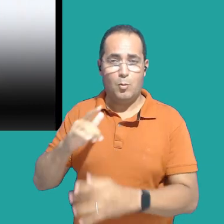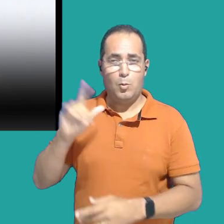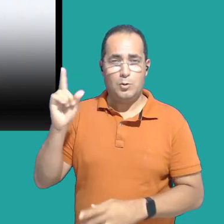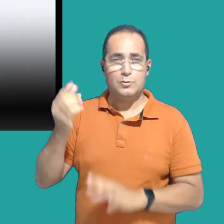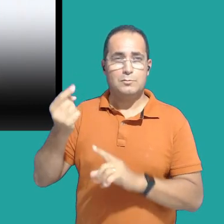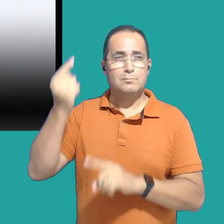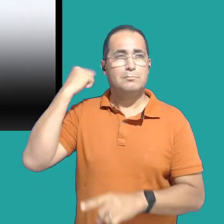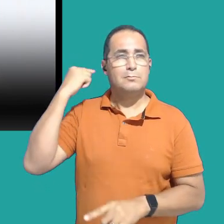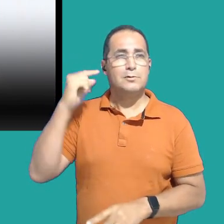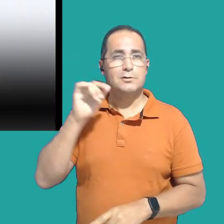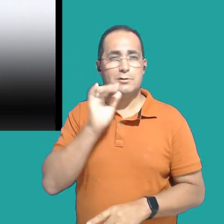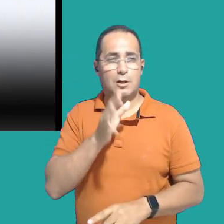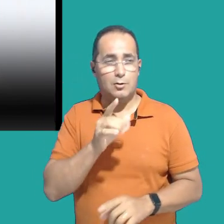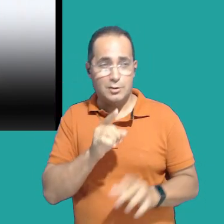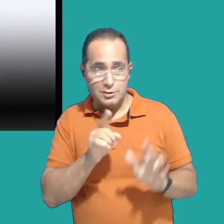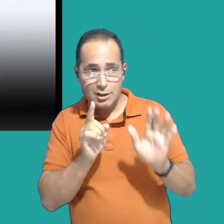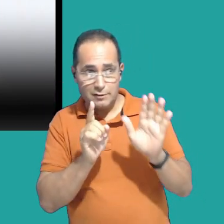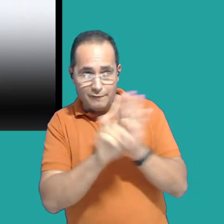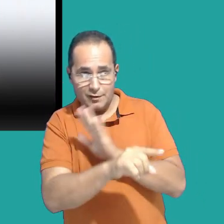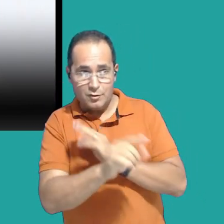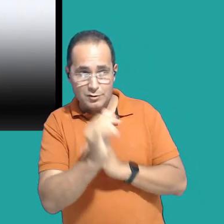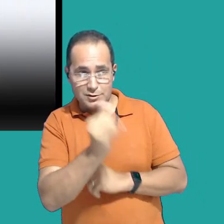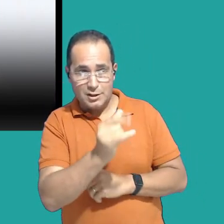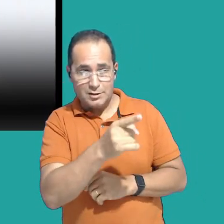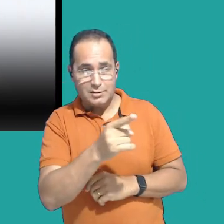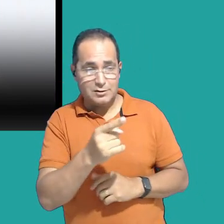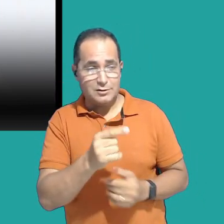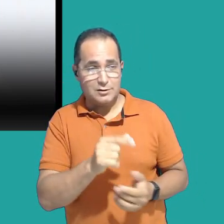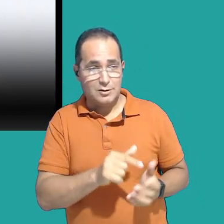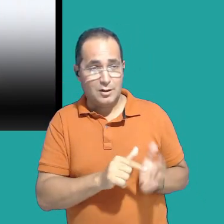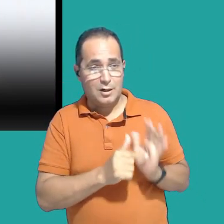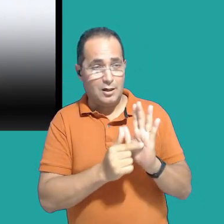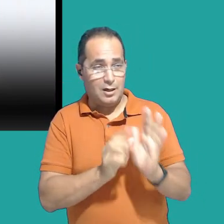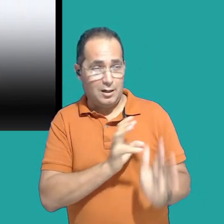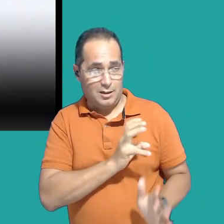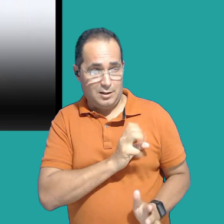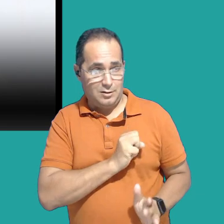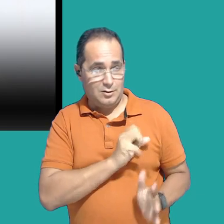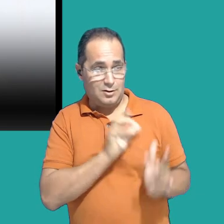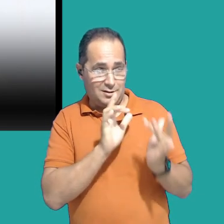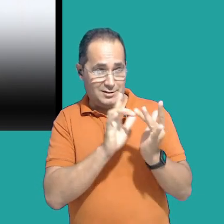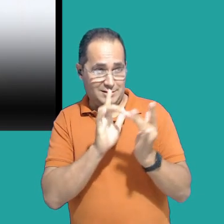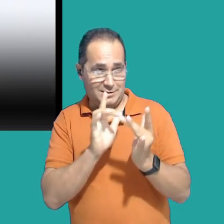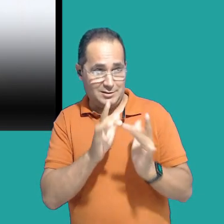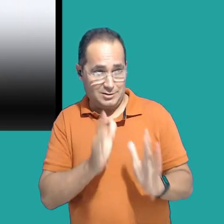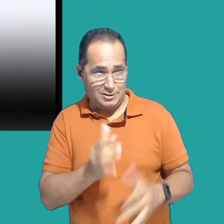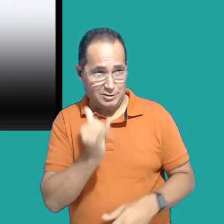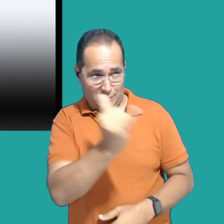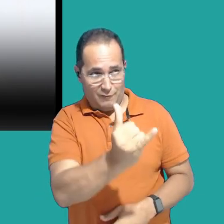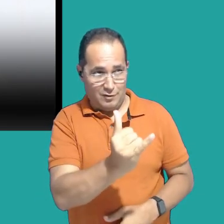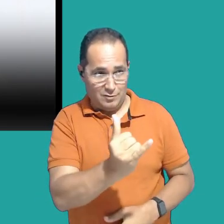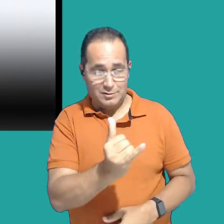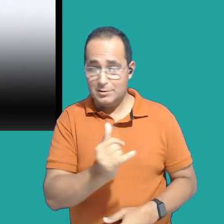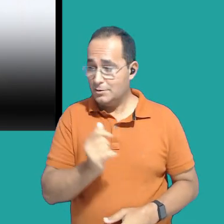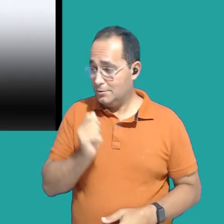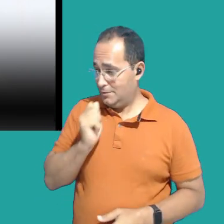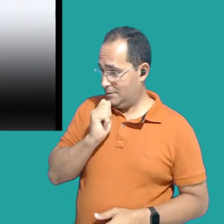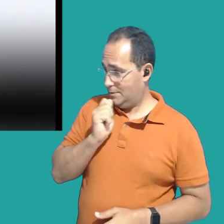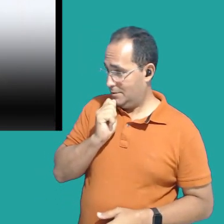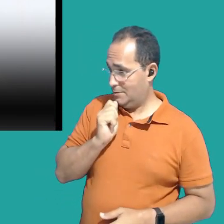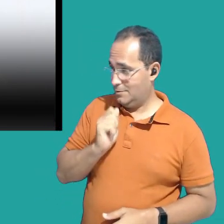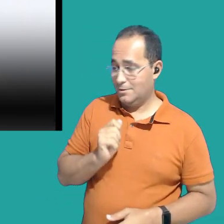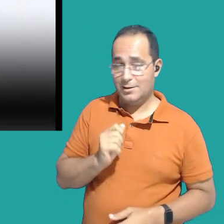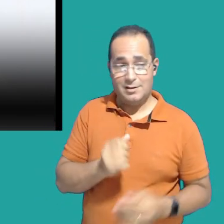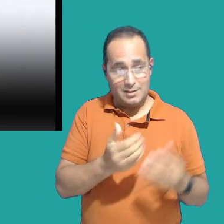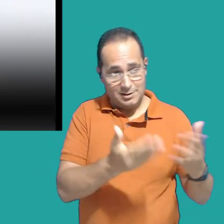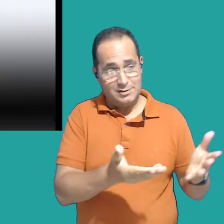Outro dia uma amiga disse: alguém já lhe falou que a sua demonstração de amor é contato? Eu disse não.